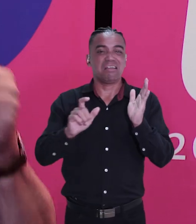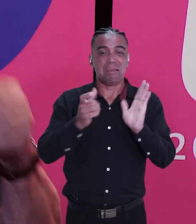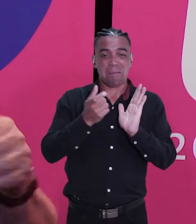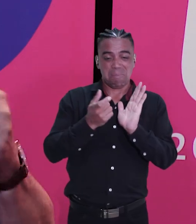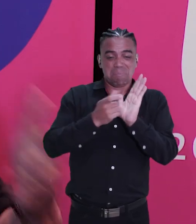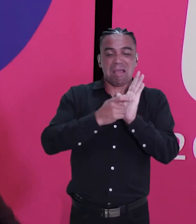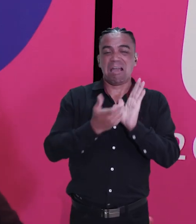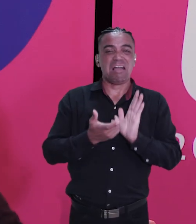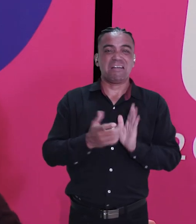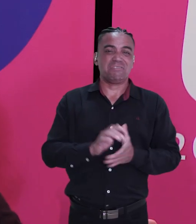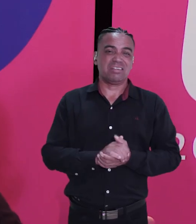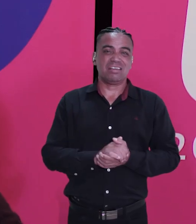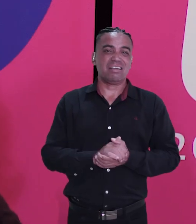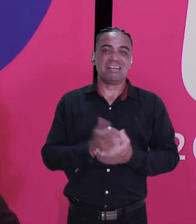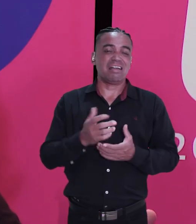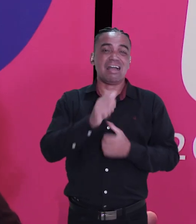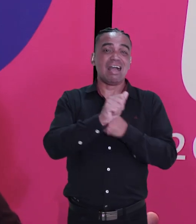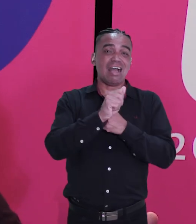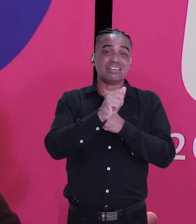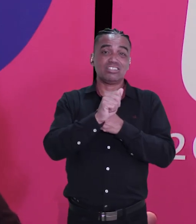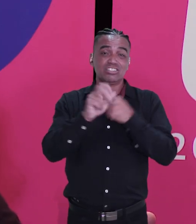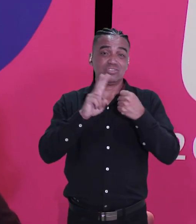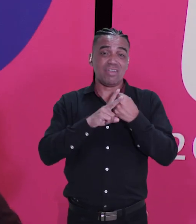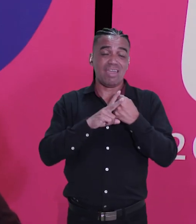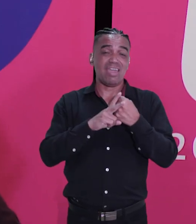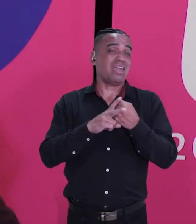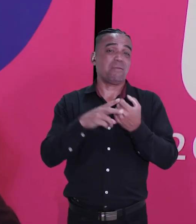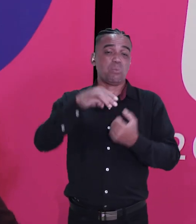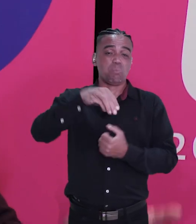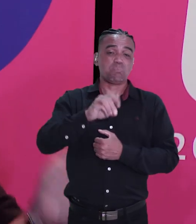palavras completamente inúteis, né, como, por exemplo, os advérbios de modo, né?